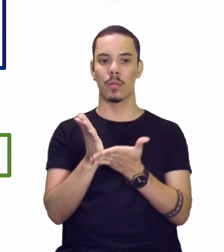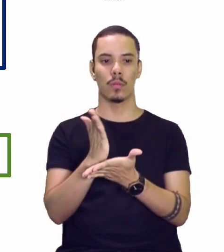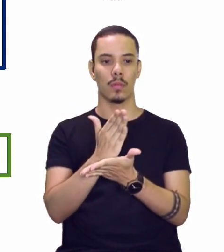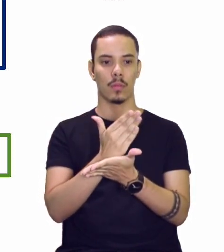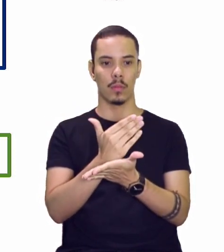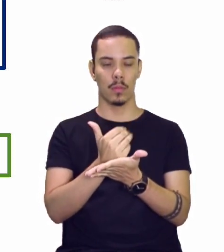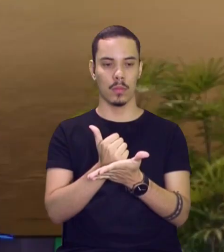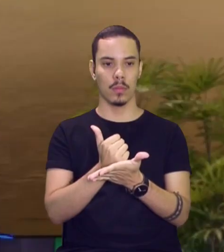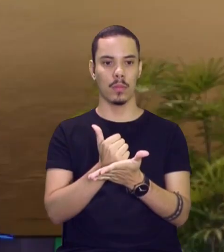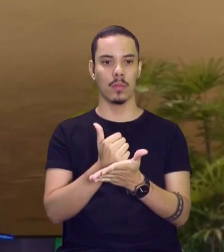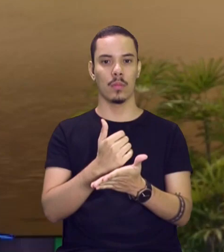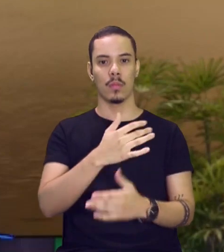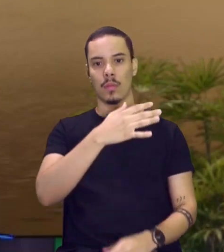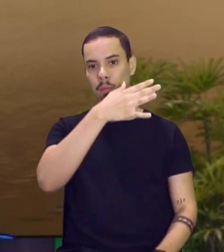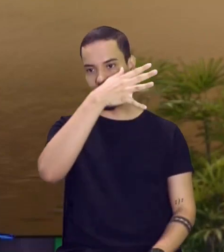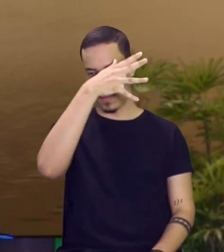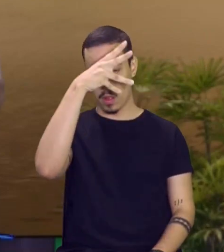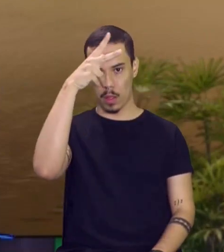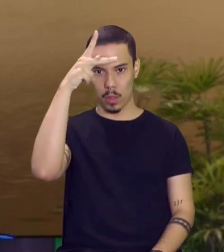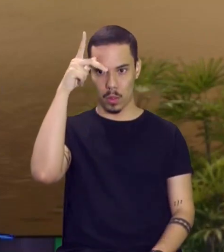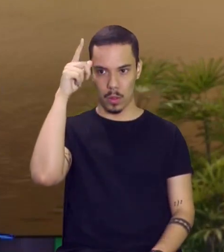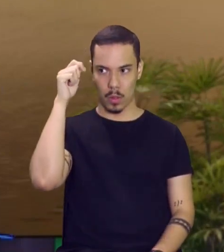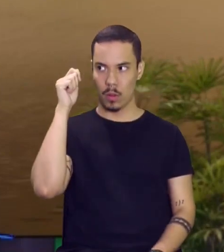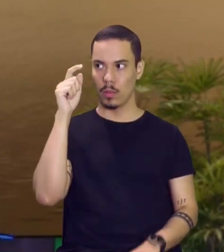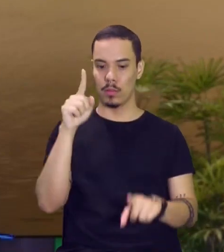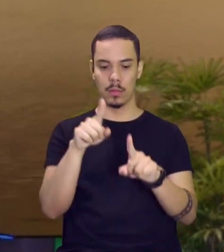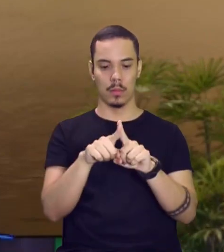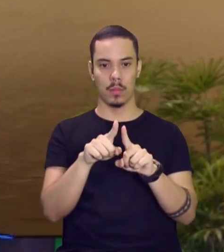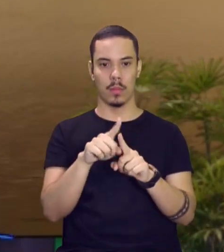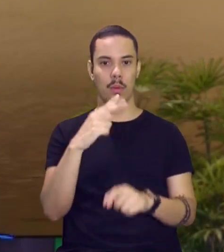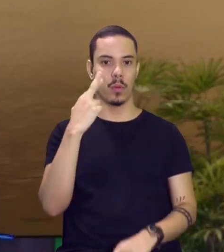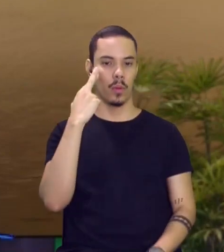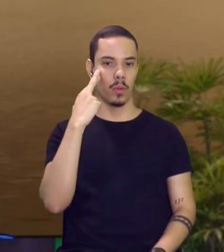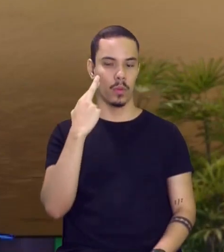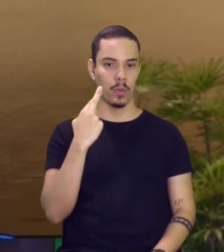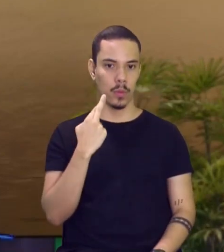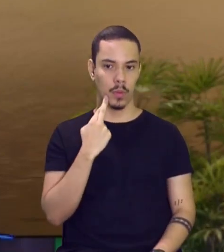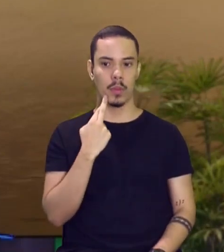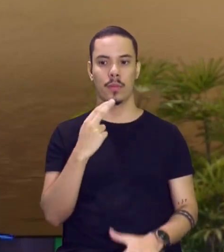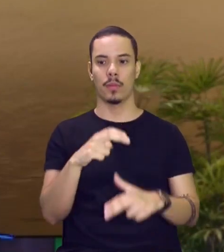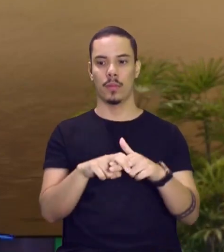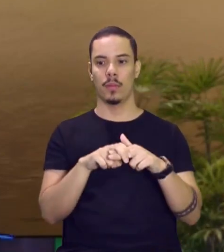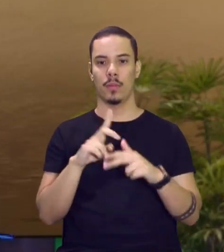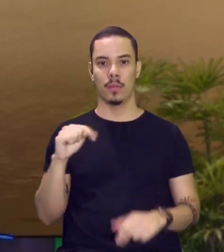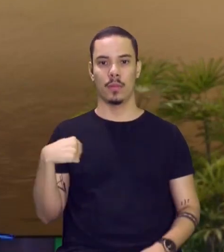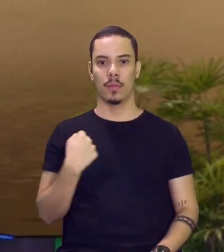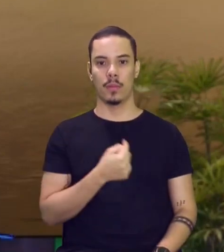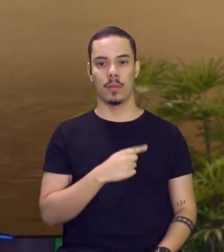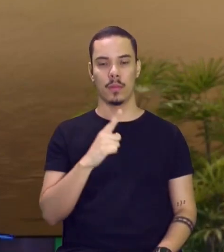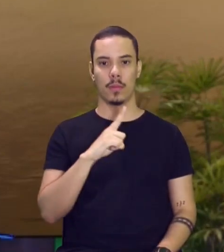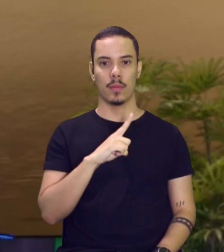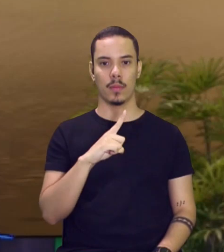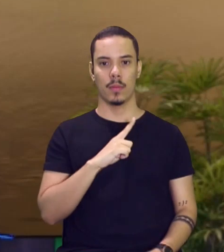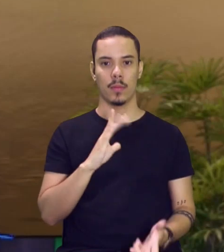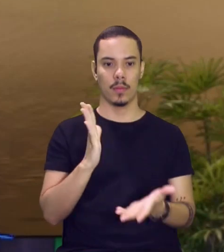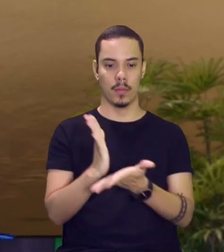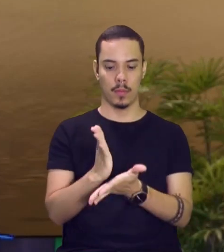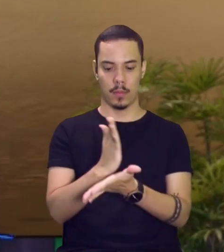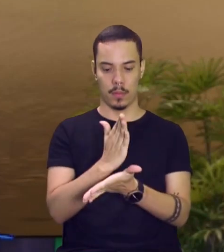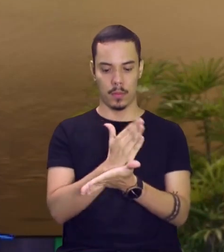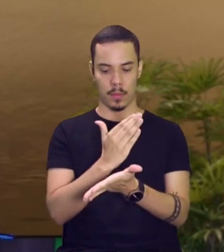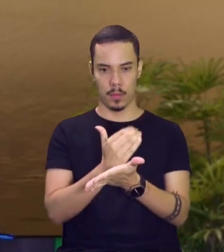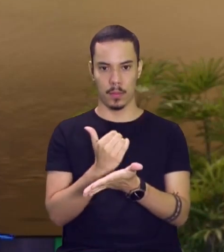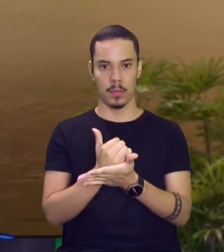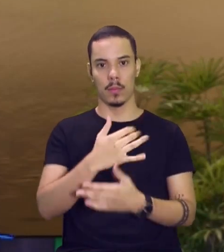do Mato Grosso e de Rondônia, tá? Portanto, nós tivemos desmembramento do